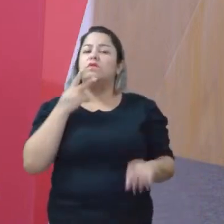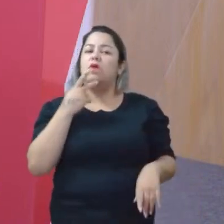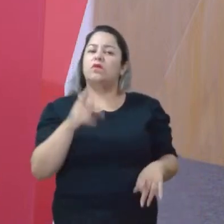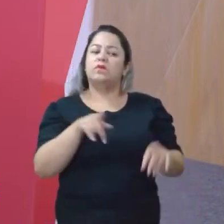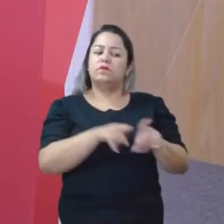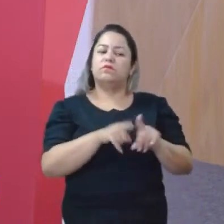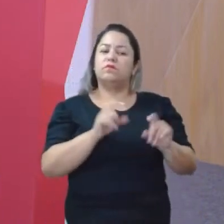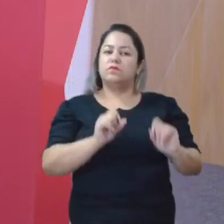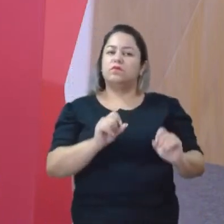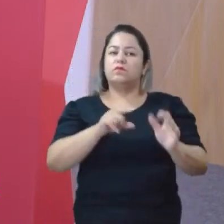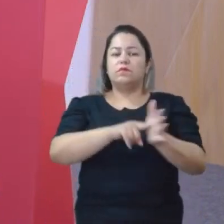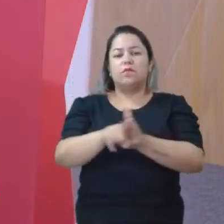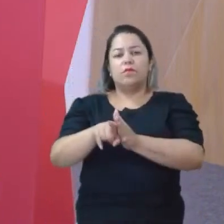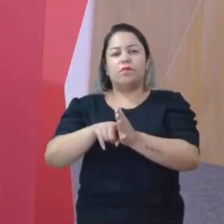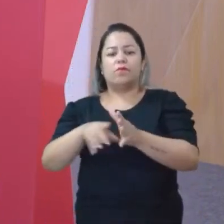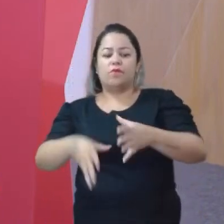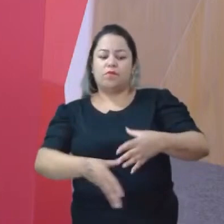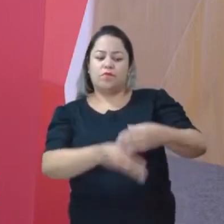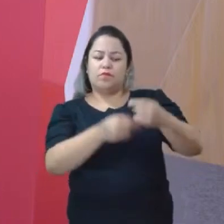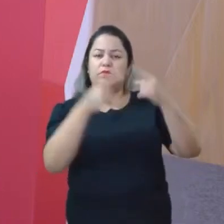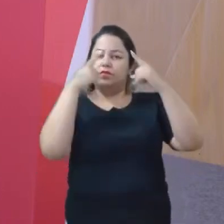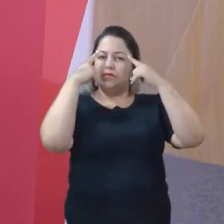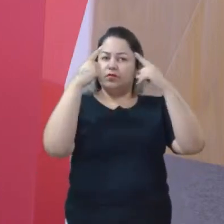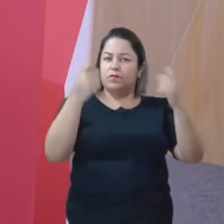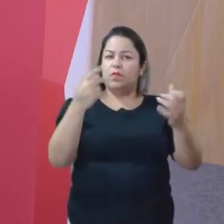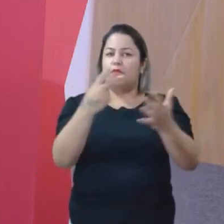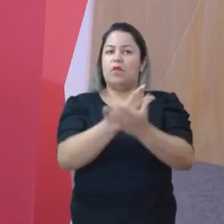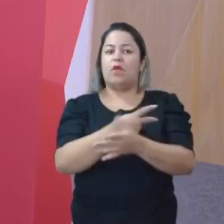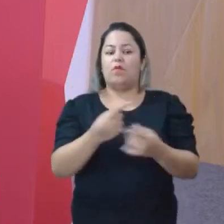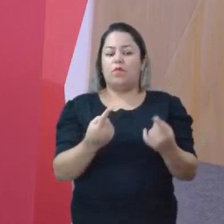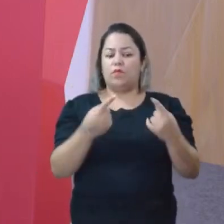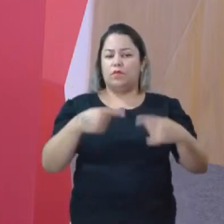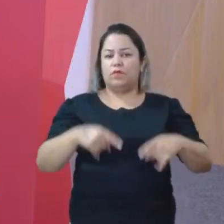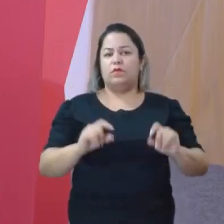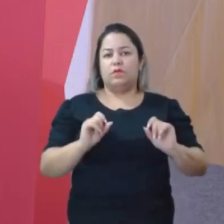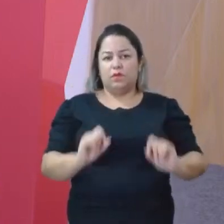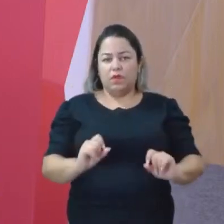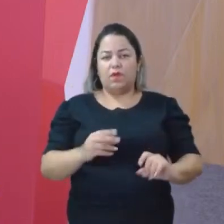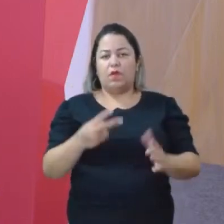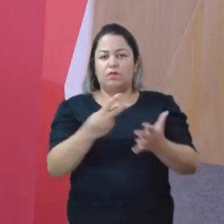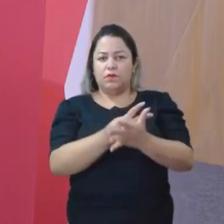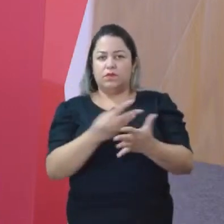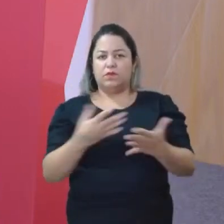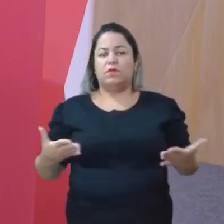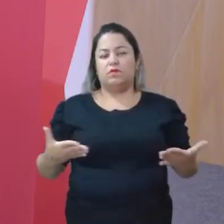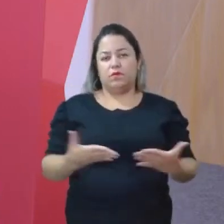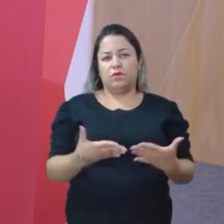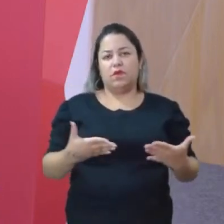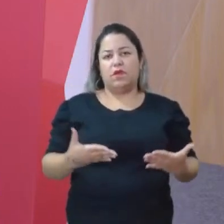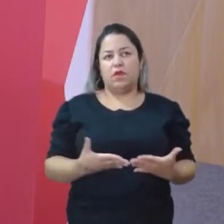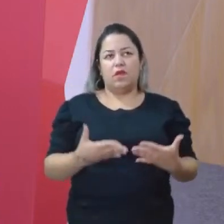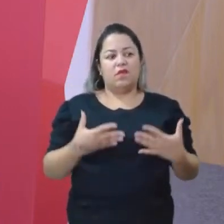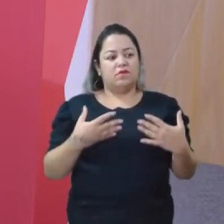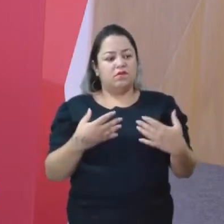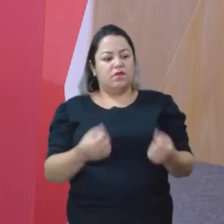de casos de violência que a gente vem vivendo agora, violência política que a gente vem vivendo agora? A